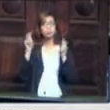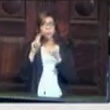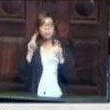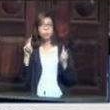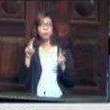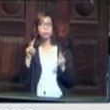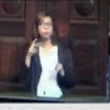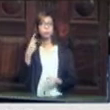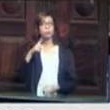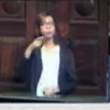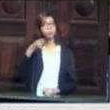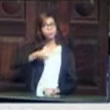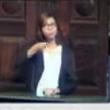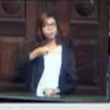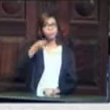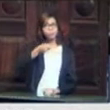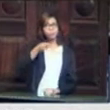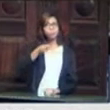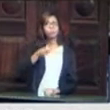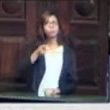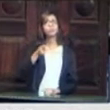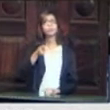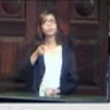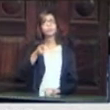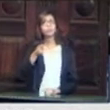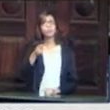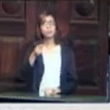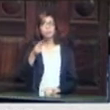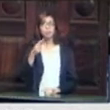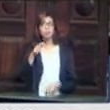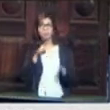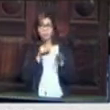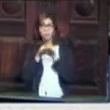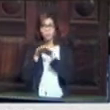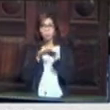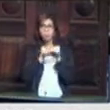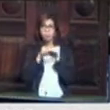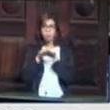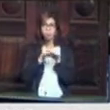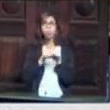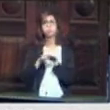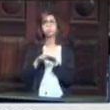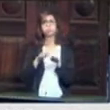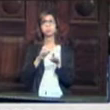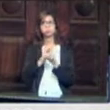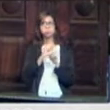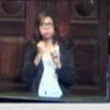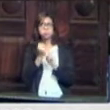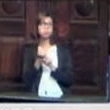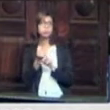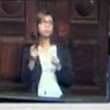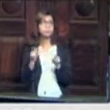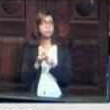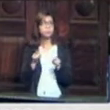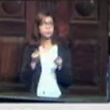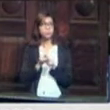à obrigatoriedade de vencer a desigualdade social ou de